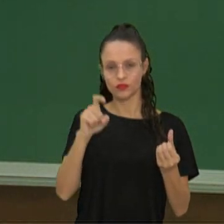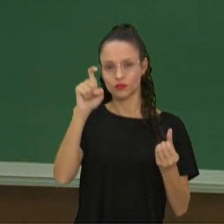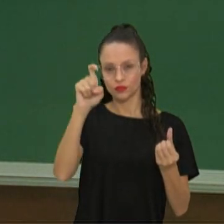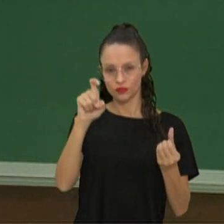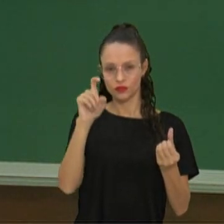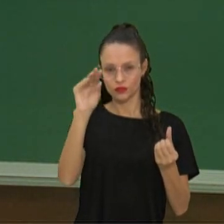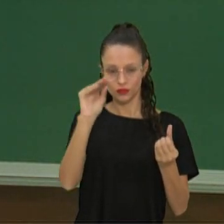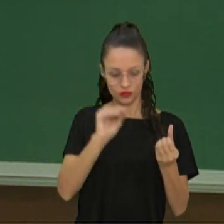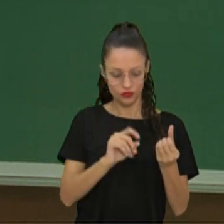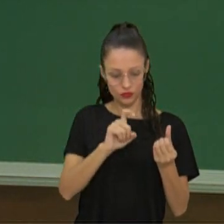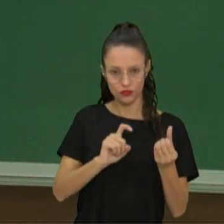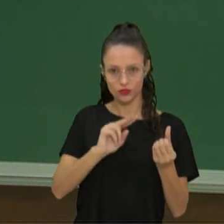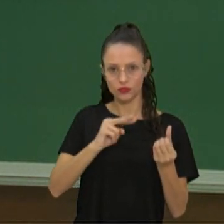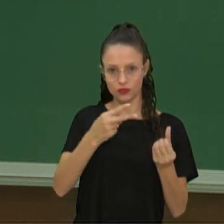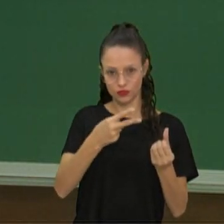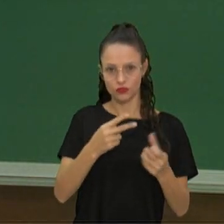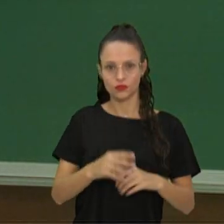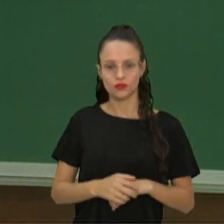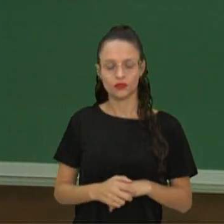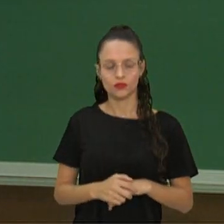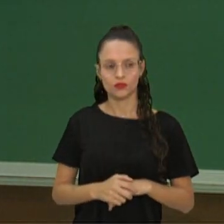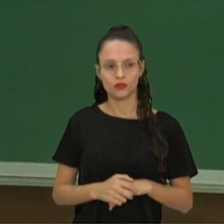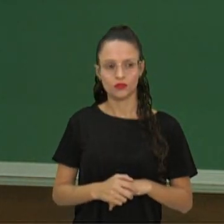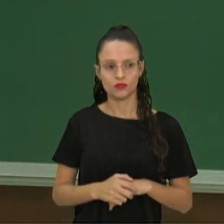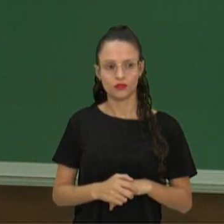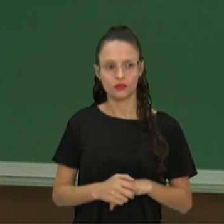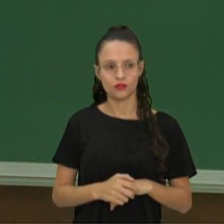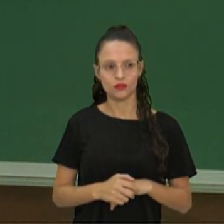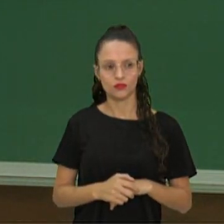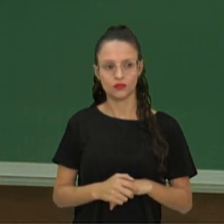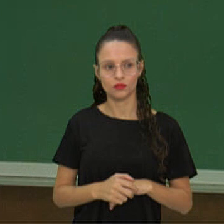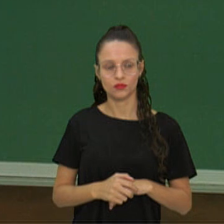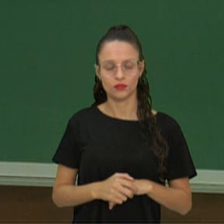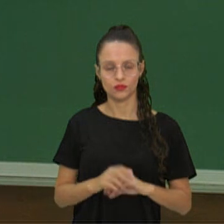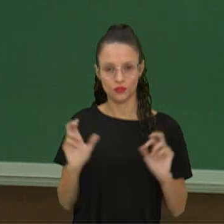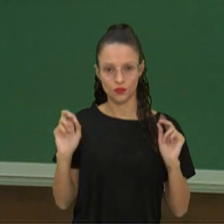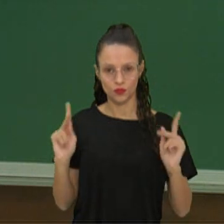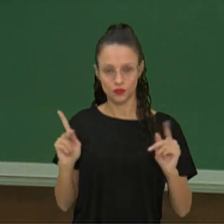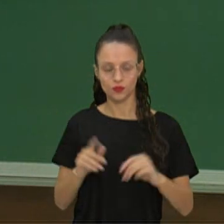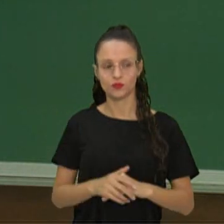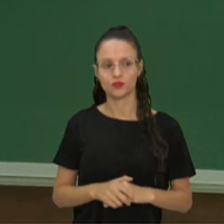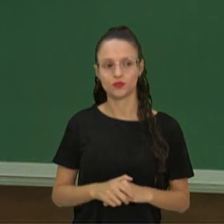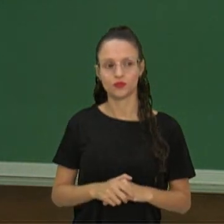x ao quadrado. Então, 6x ao quadrado é o primeiro termo ali, ok?